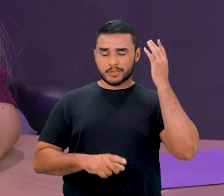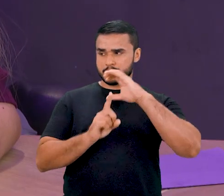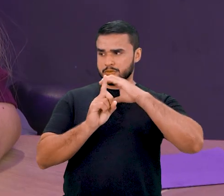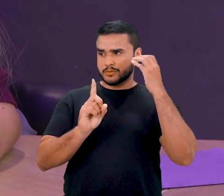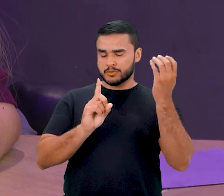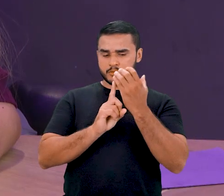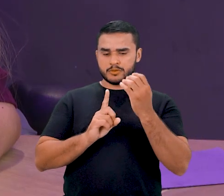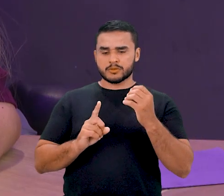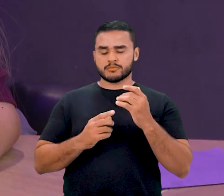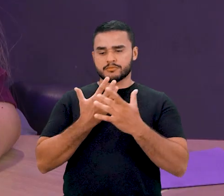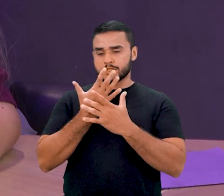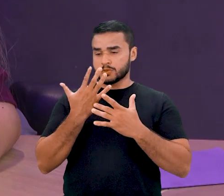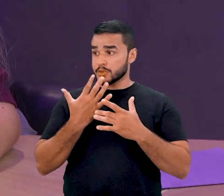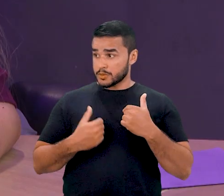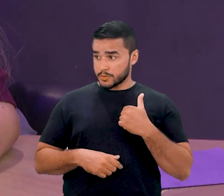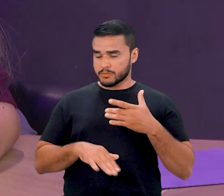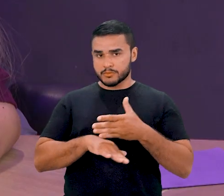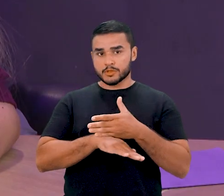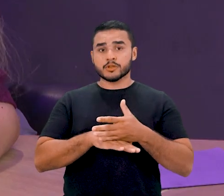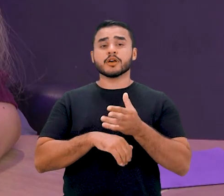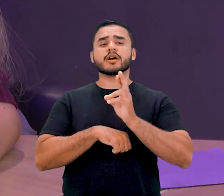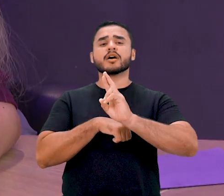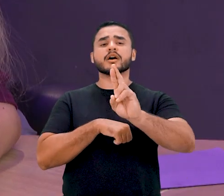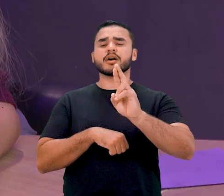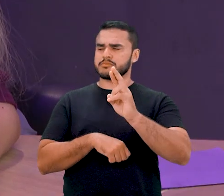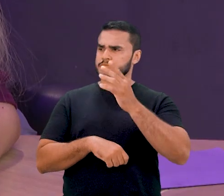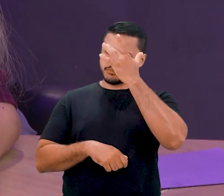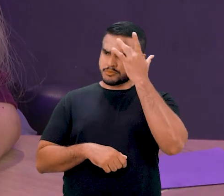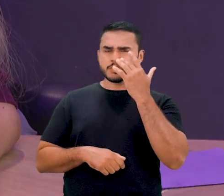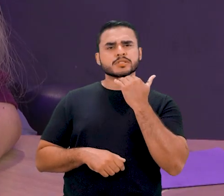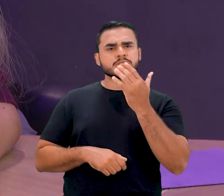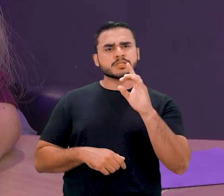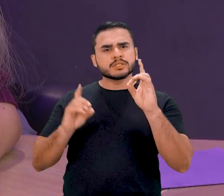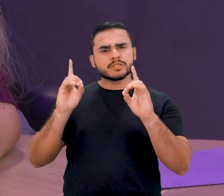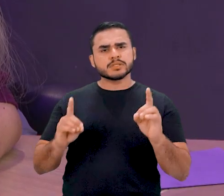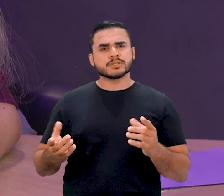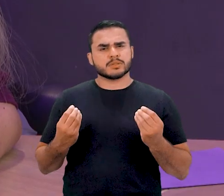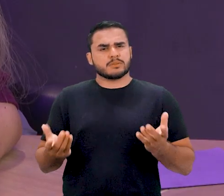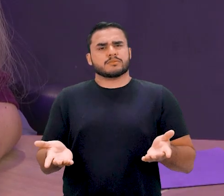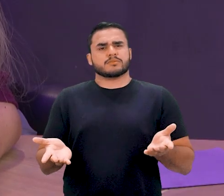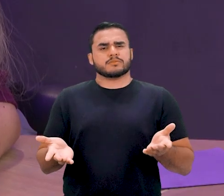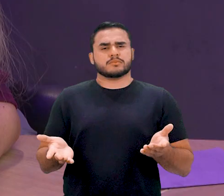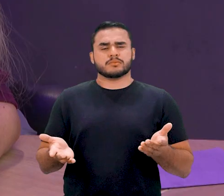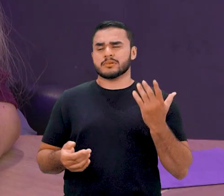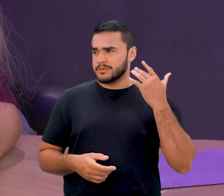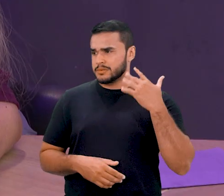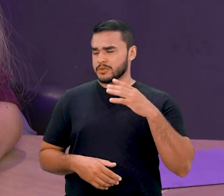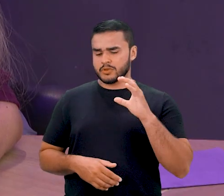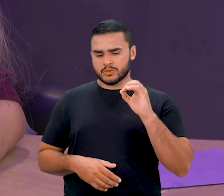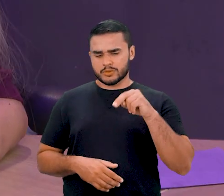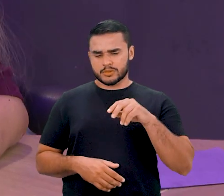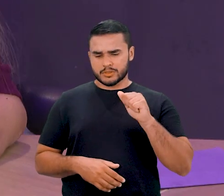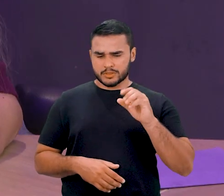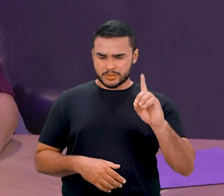que tinha da luta da pessoa com deficiência, quem representava a gente eram pessoas sem deficiência. Antes mesmo do CONAD existir, né?